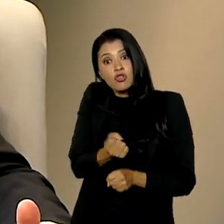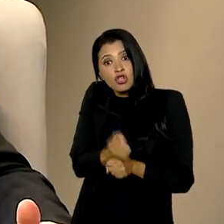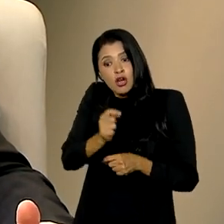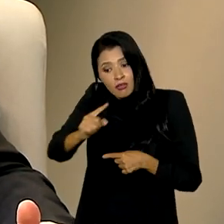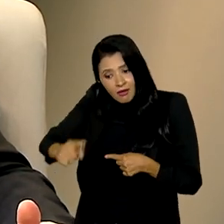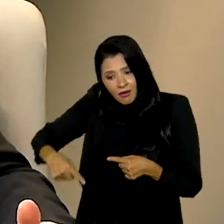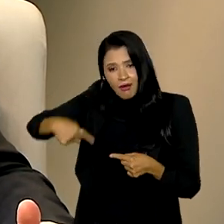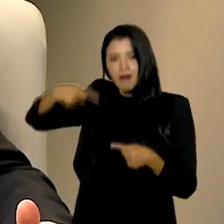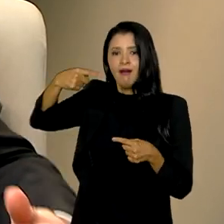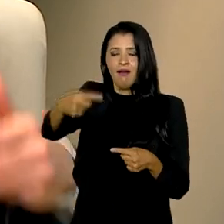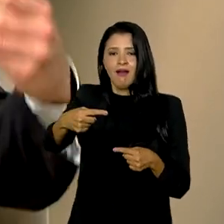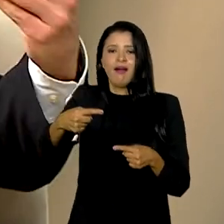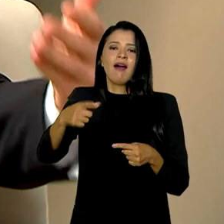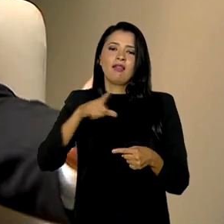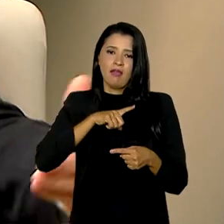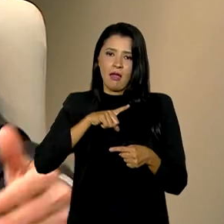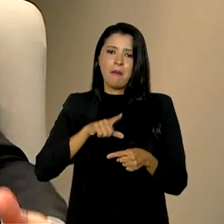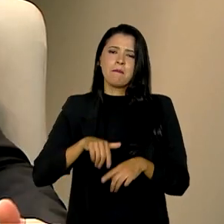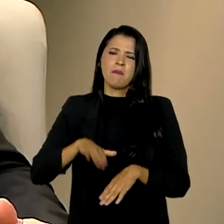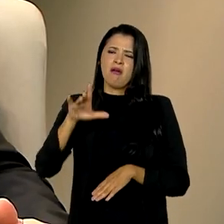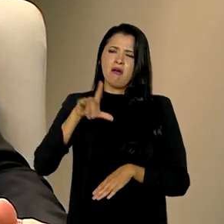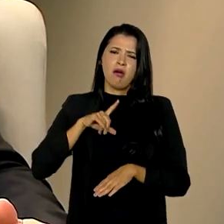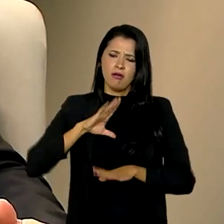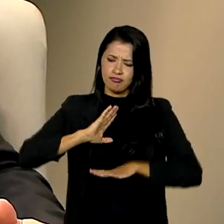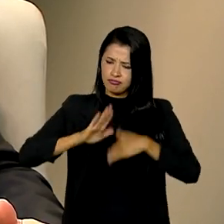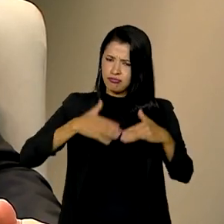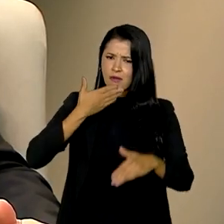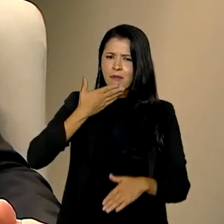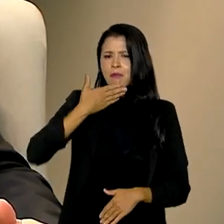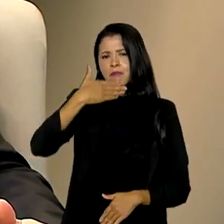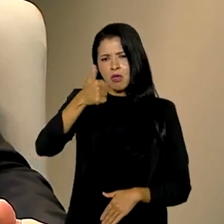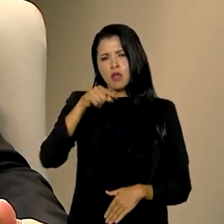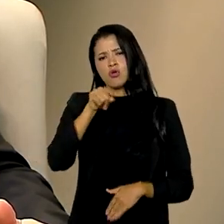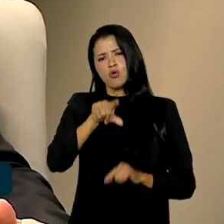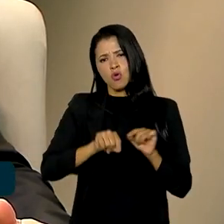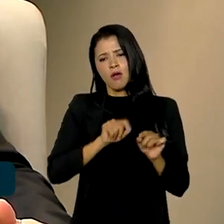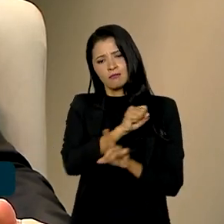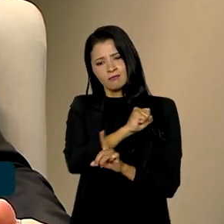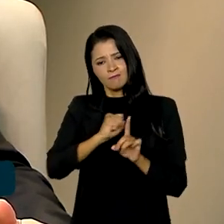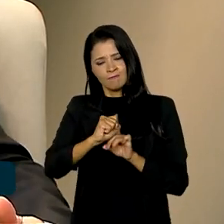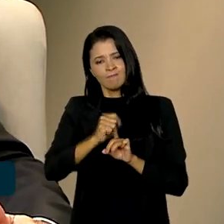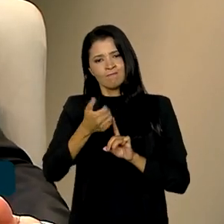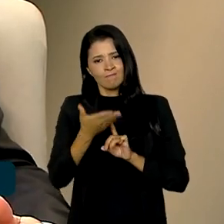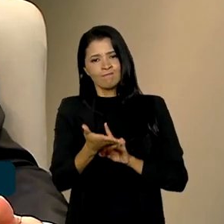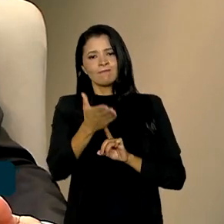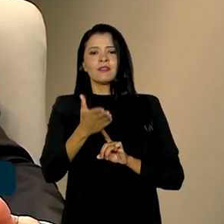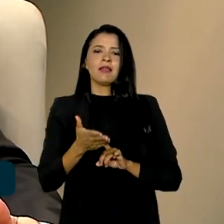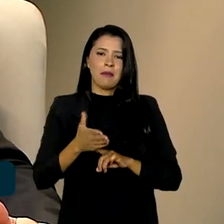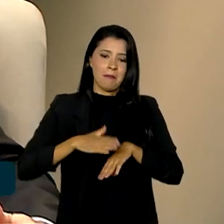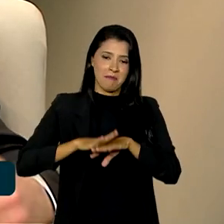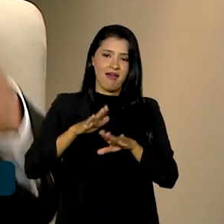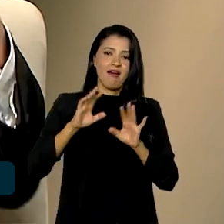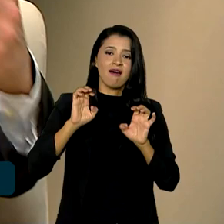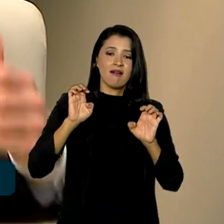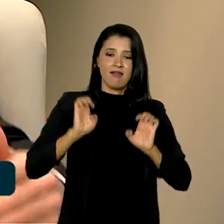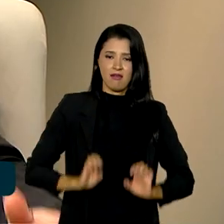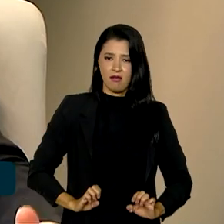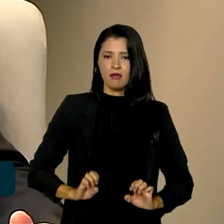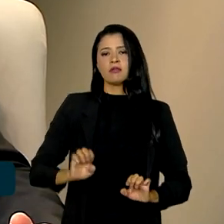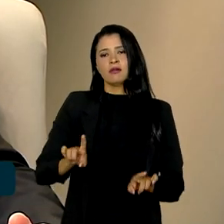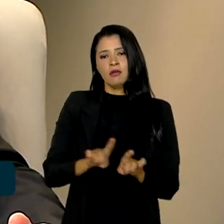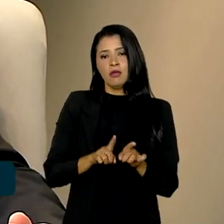anos, dar mais passos na direção de uma sociedade mais ética e de